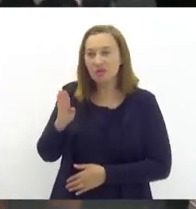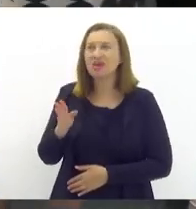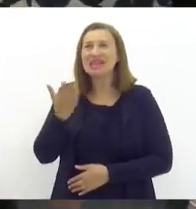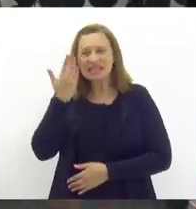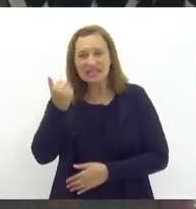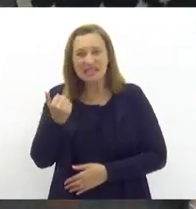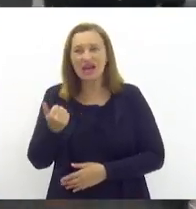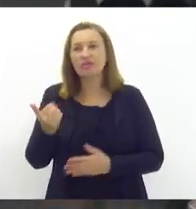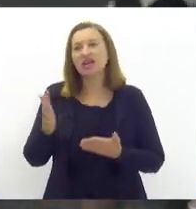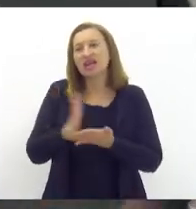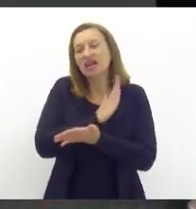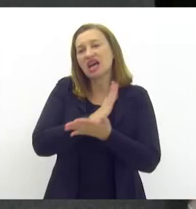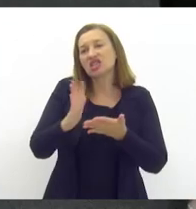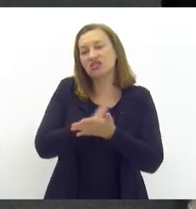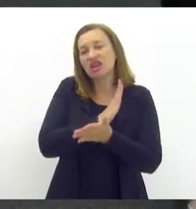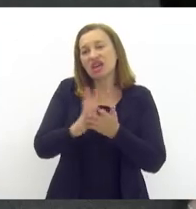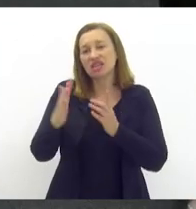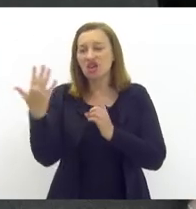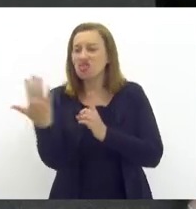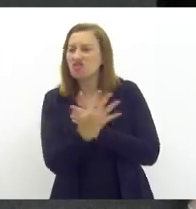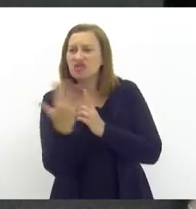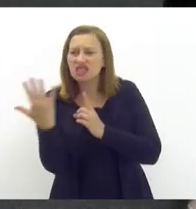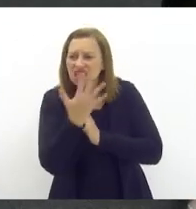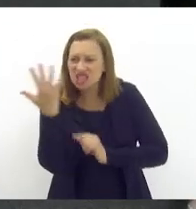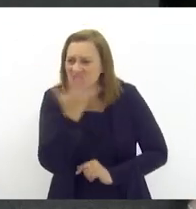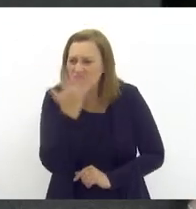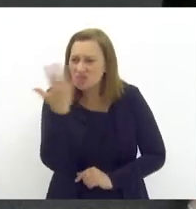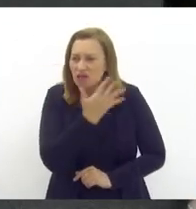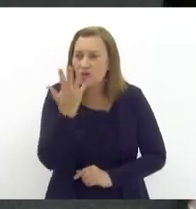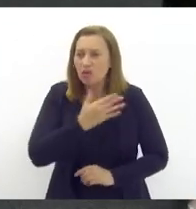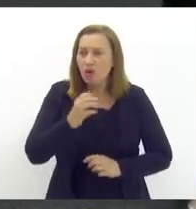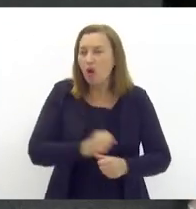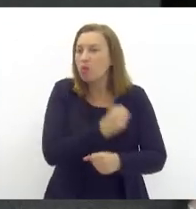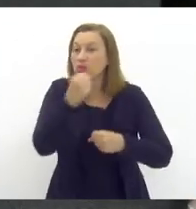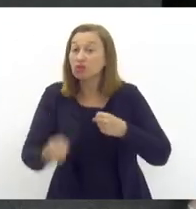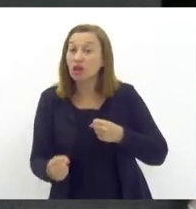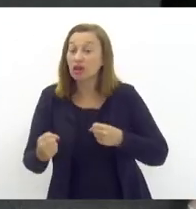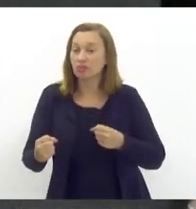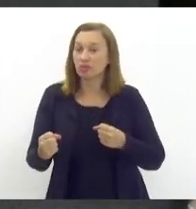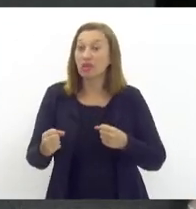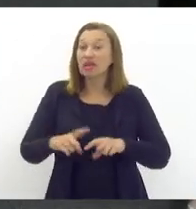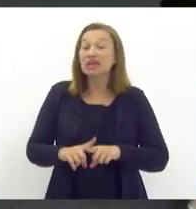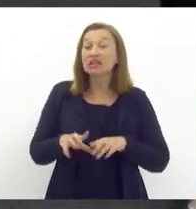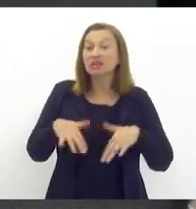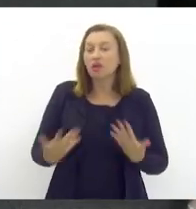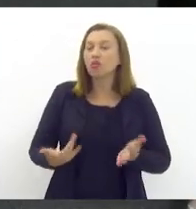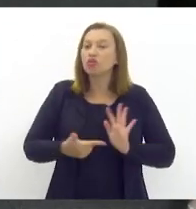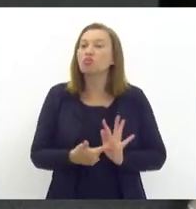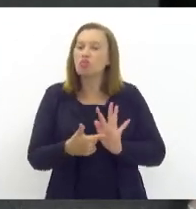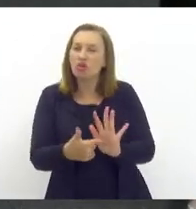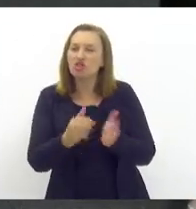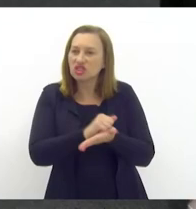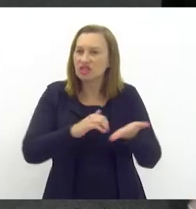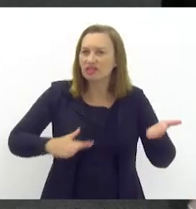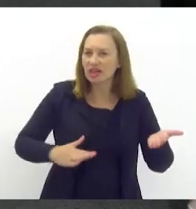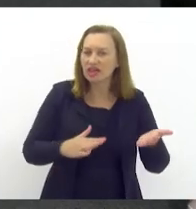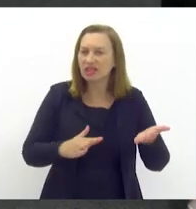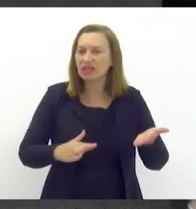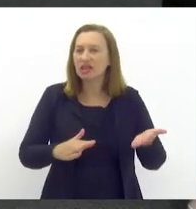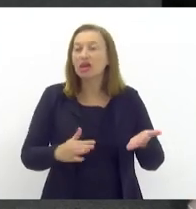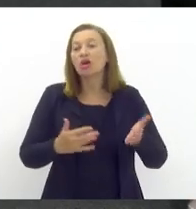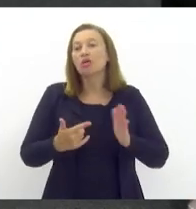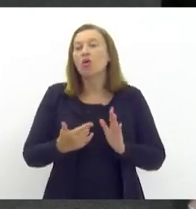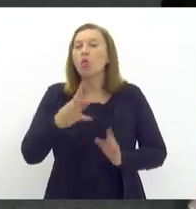ao poder público. Então, quando se cria um programa de apoio a essas atividades, a gente garante que essas mulheres também